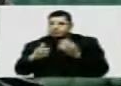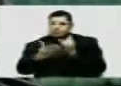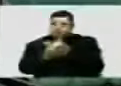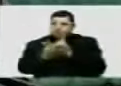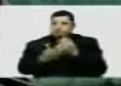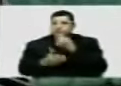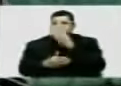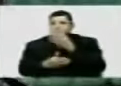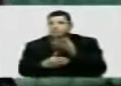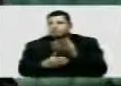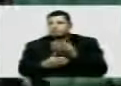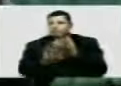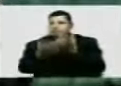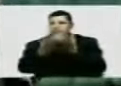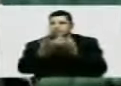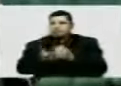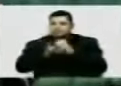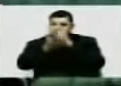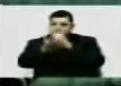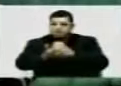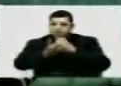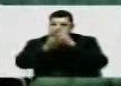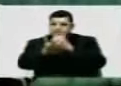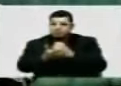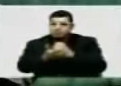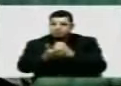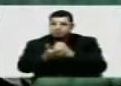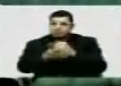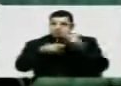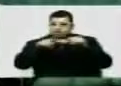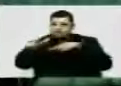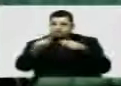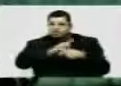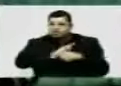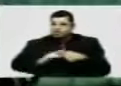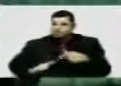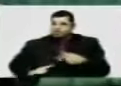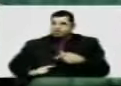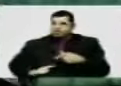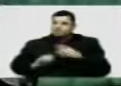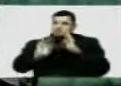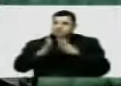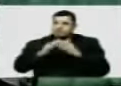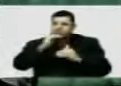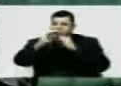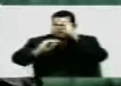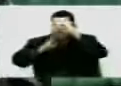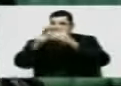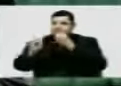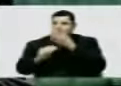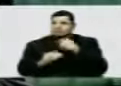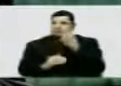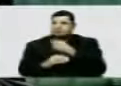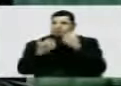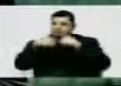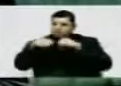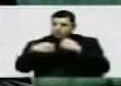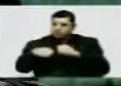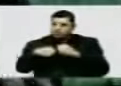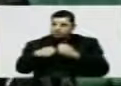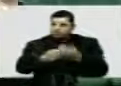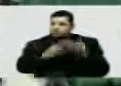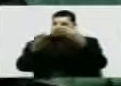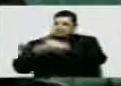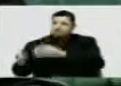da situação querendo apoiar uma ação que o governador está desenvolvendo e que nós